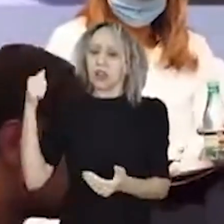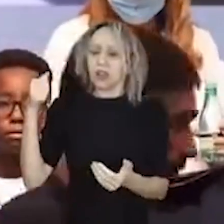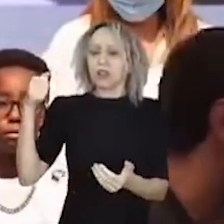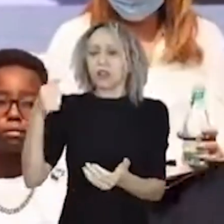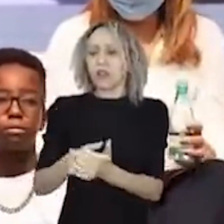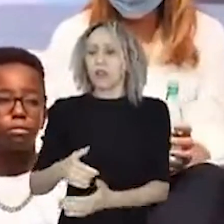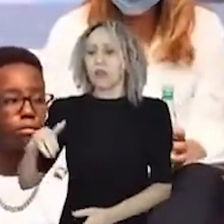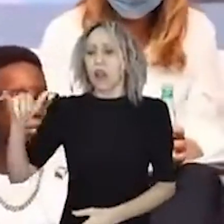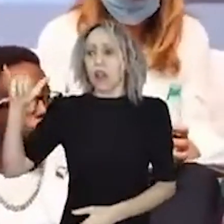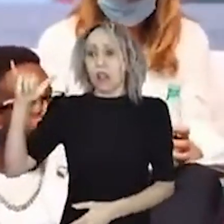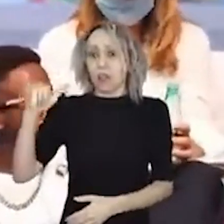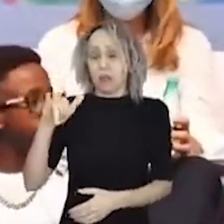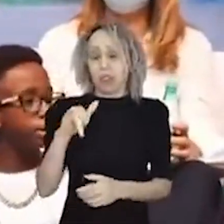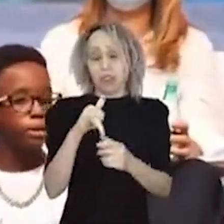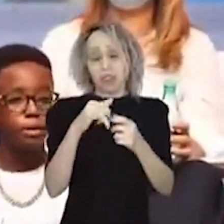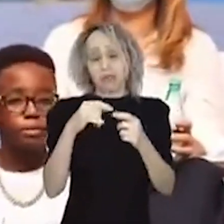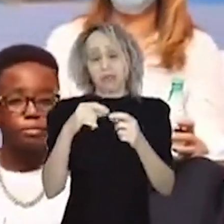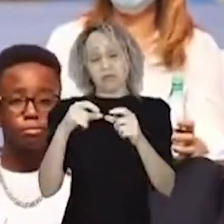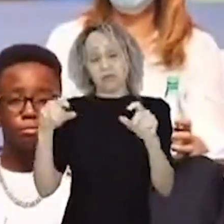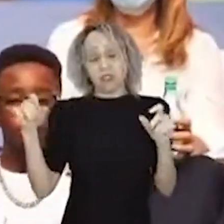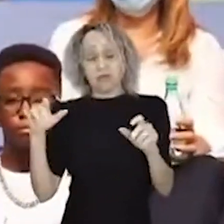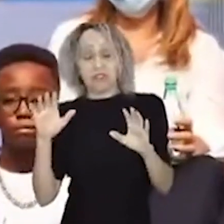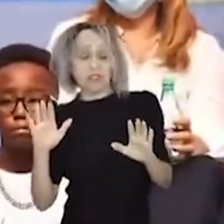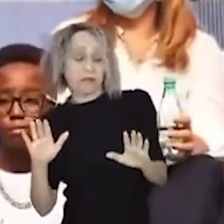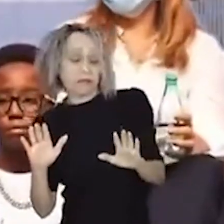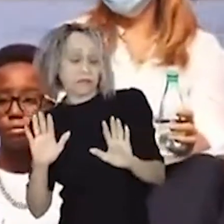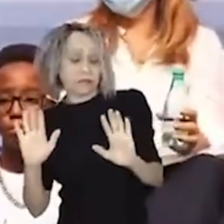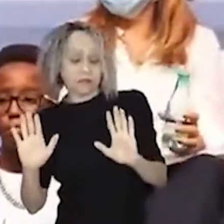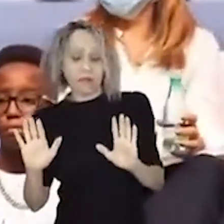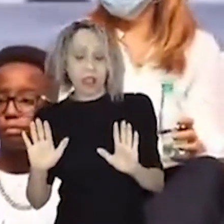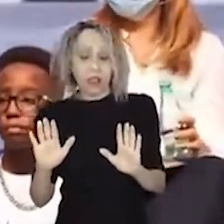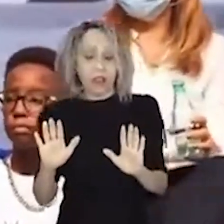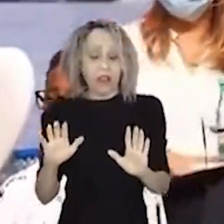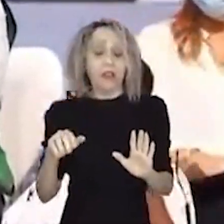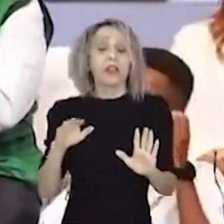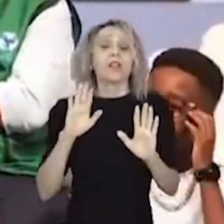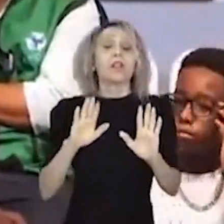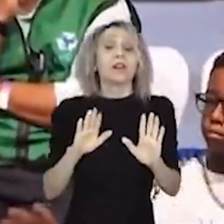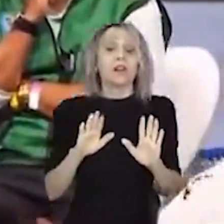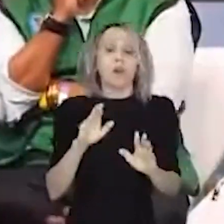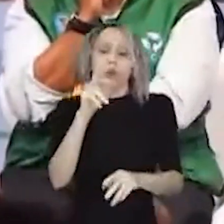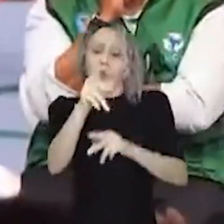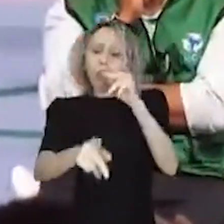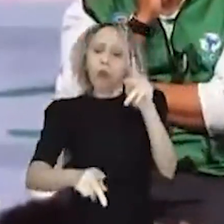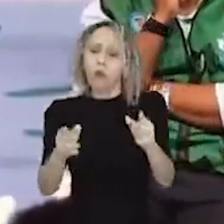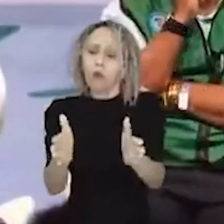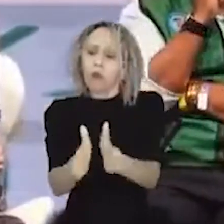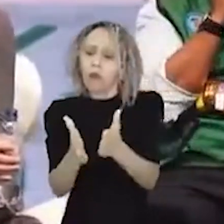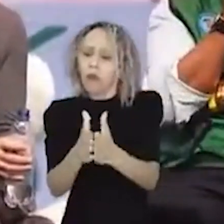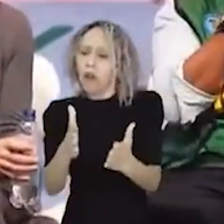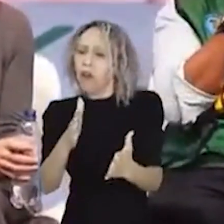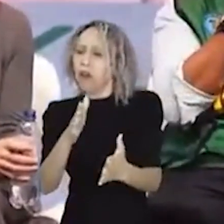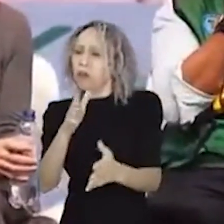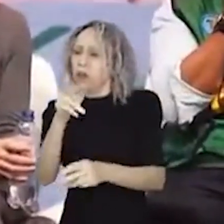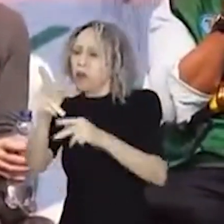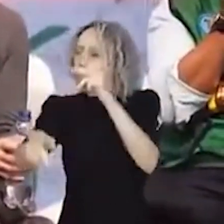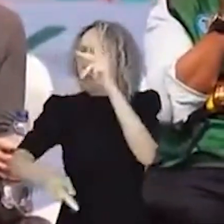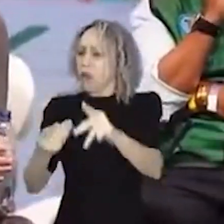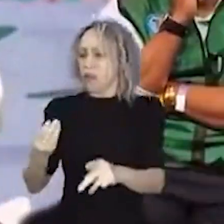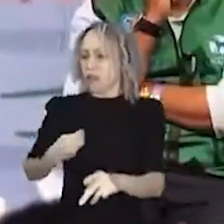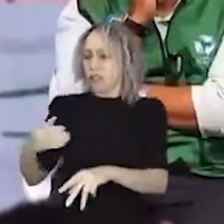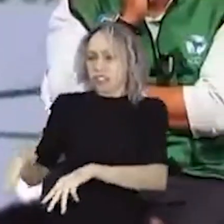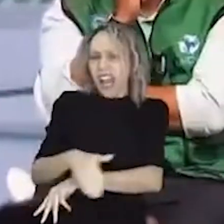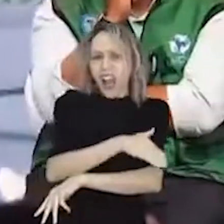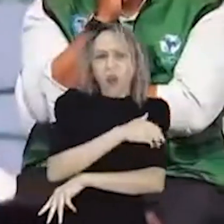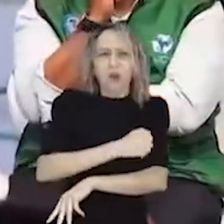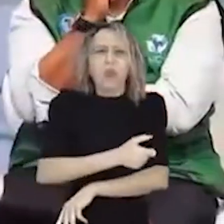o povo pobre, o povo de rua, os catadores e tantos outros milhões de brasileiros não